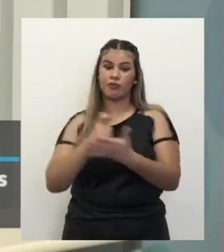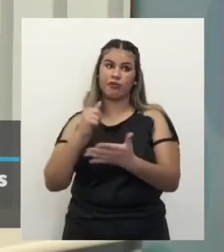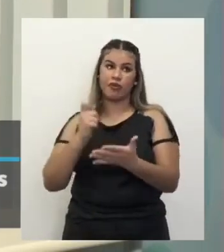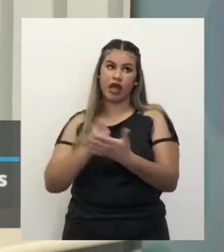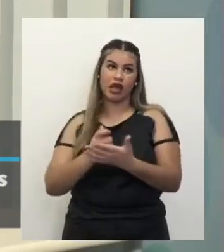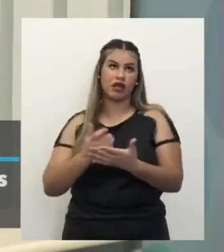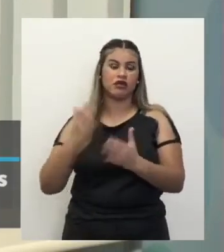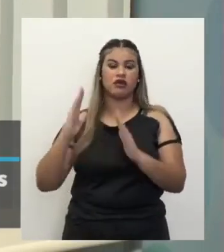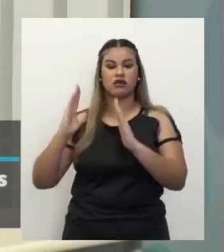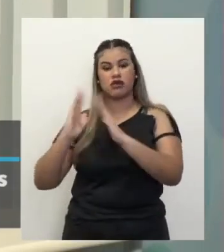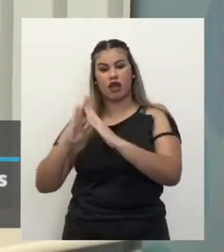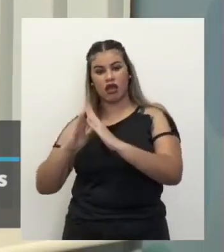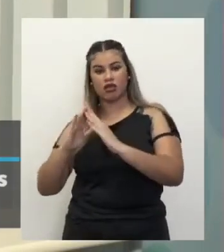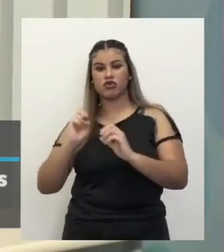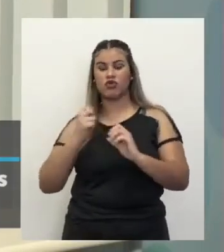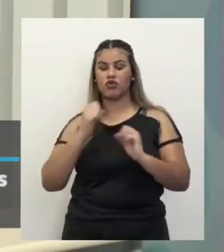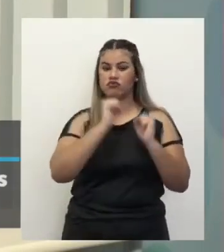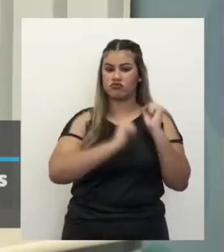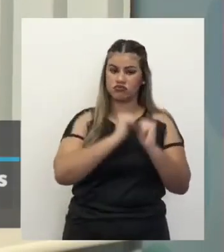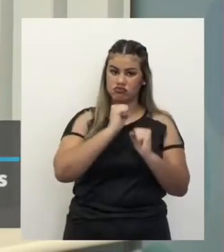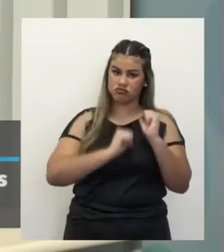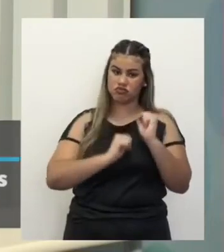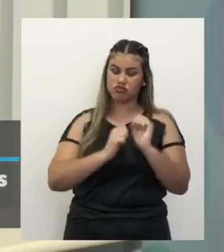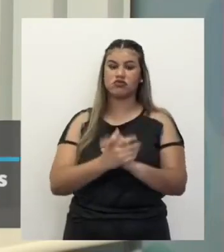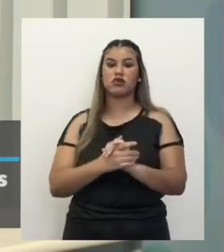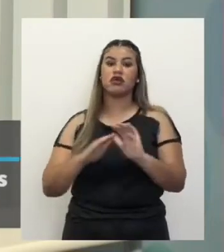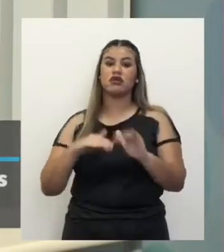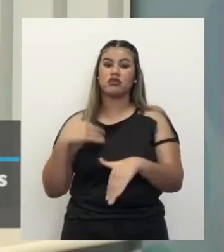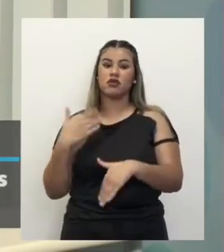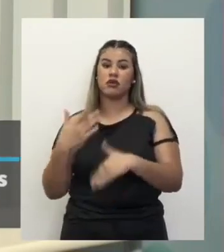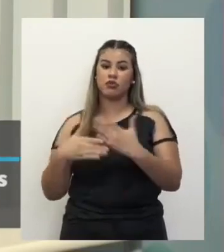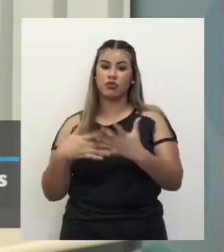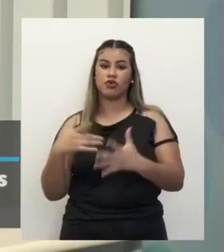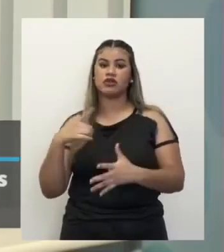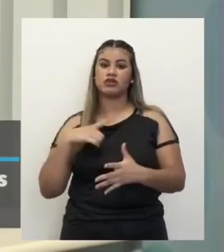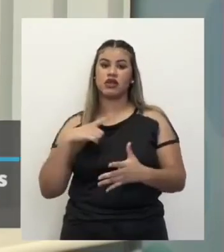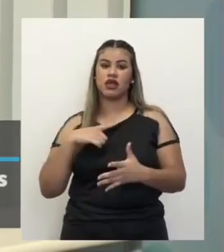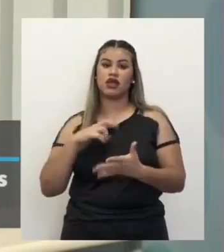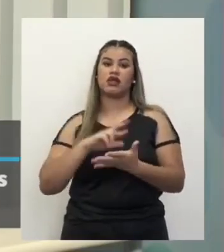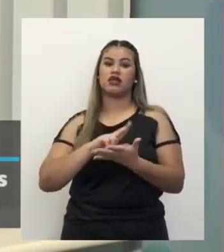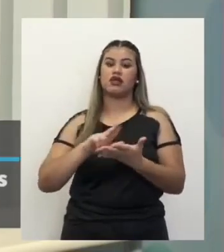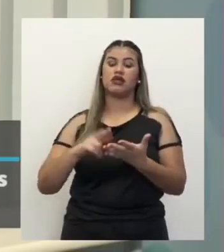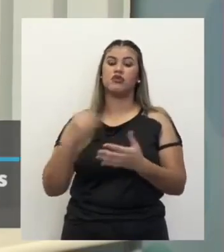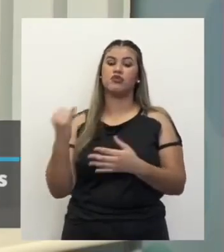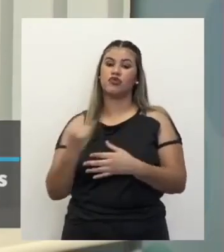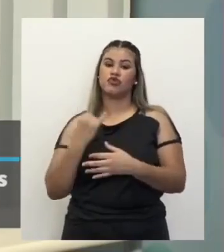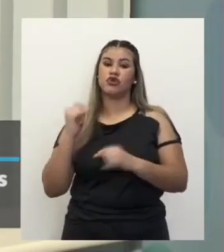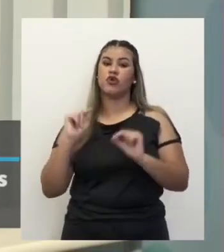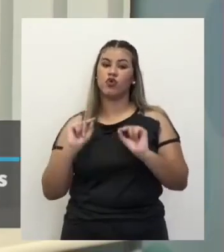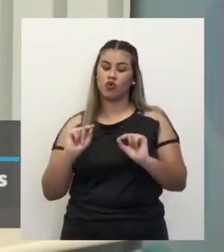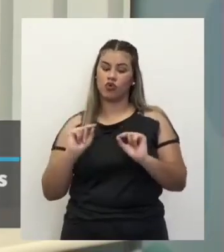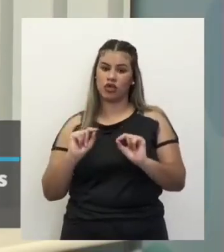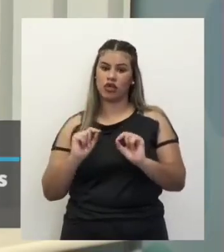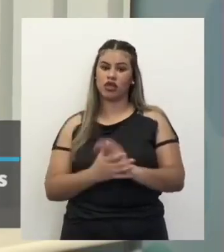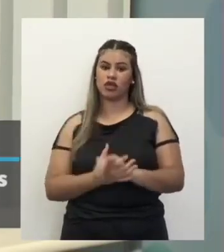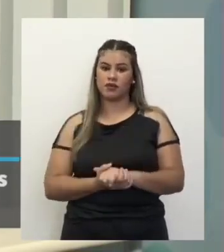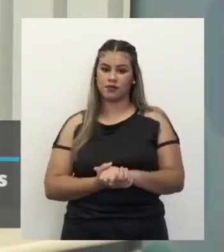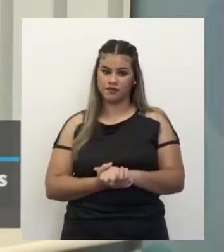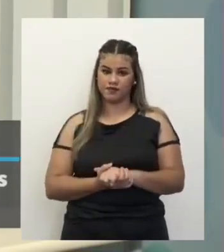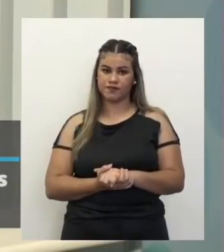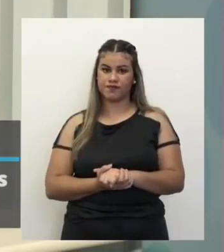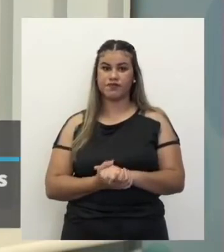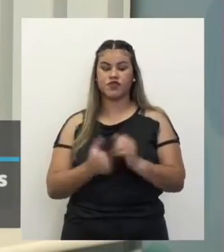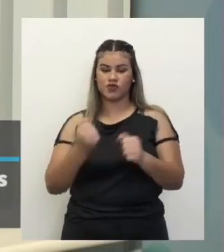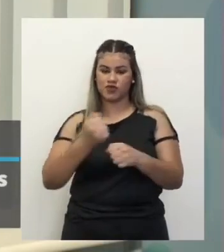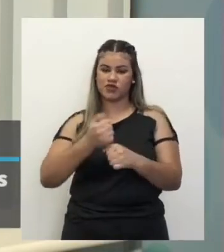a um dos elementos bem importante que apareceu aqui também na nossa interação